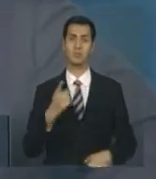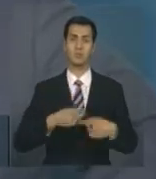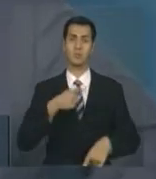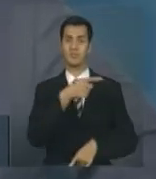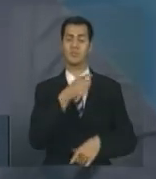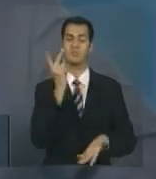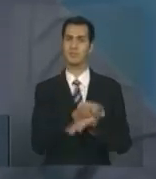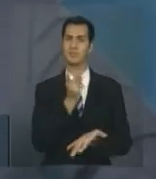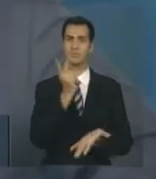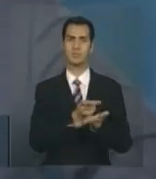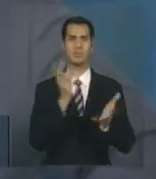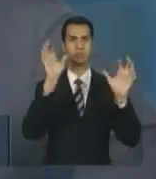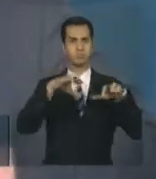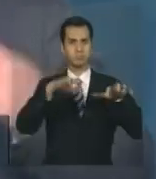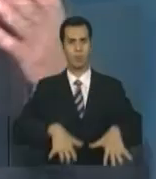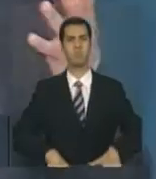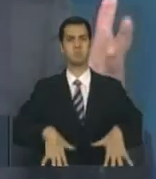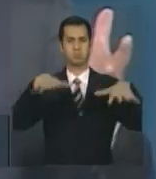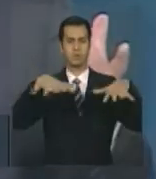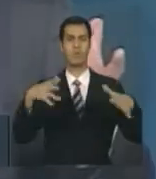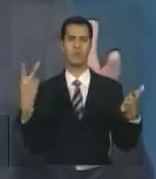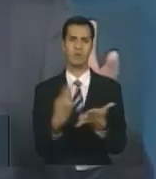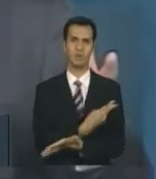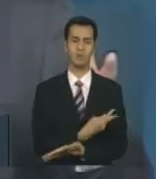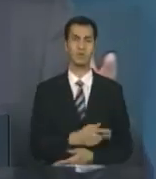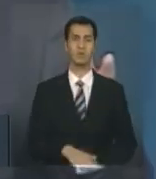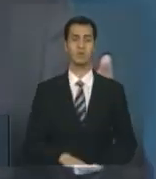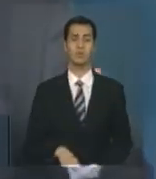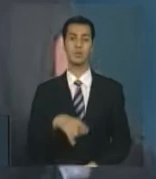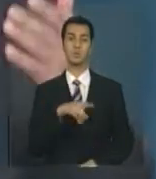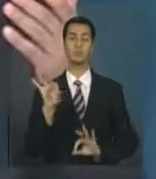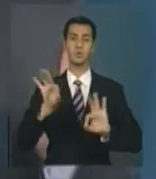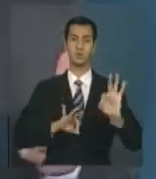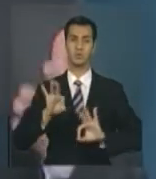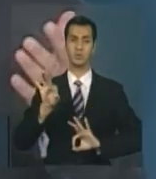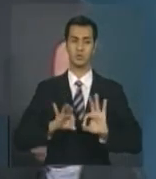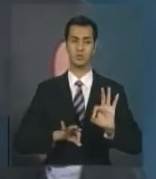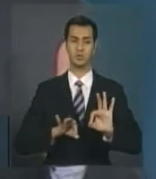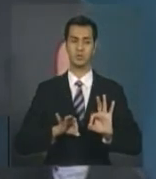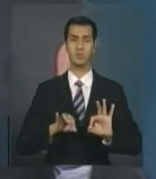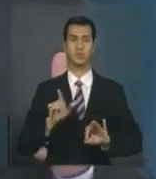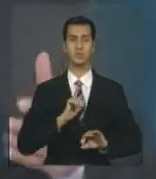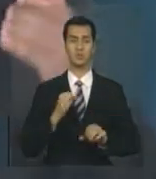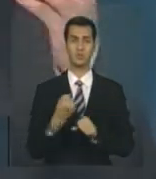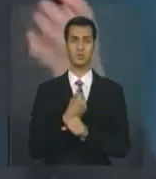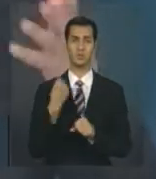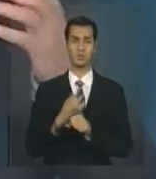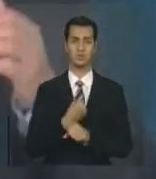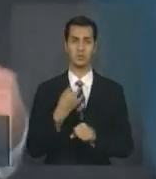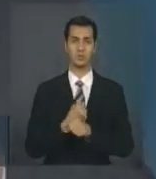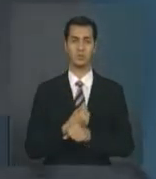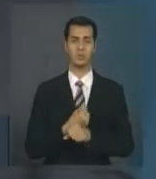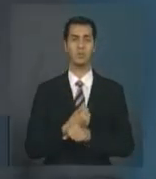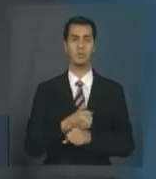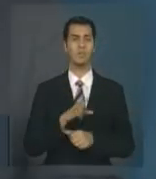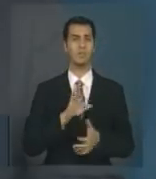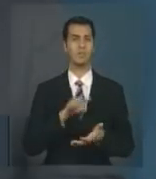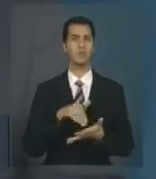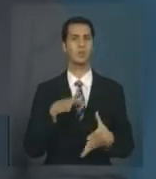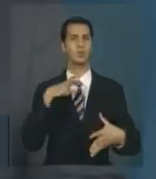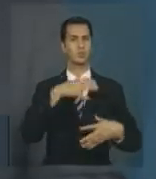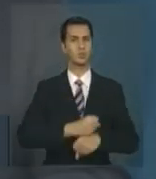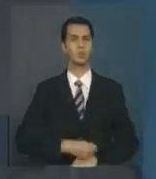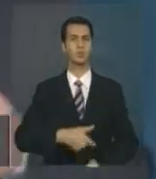são recorrentes. E o primeiro plano apresentado importa em obras de 200 milhões de